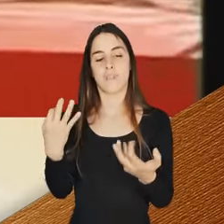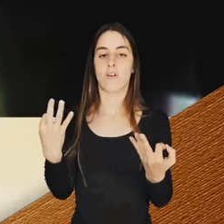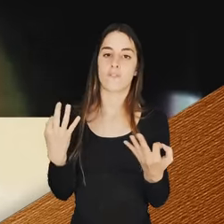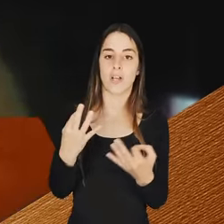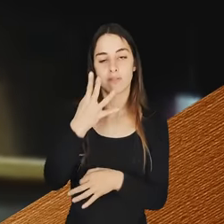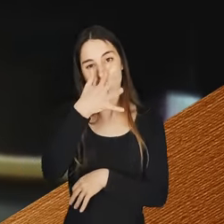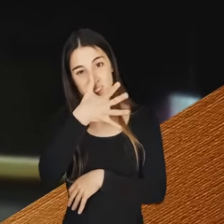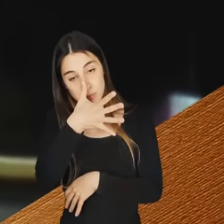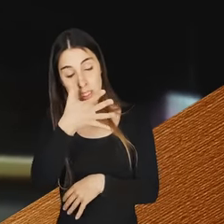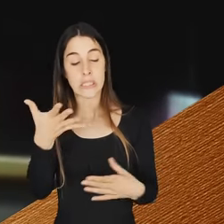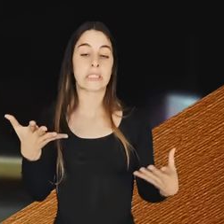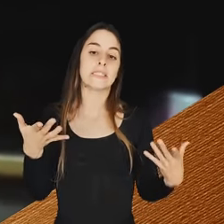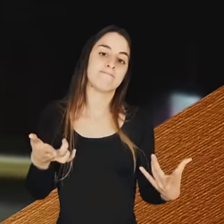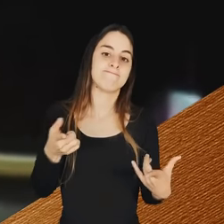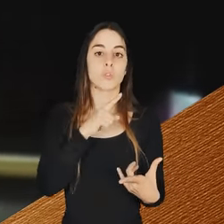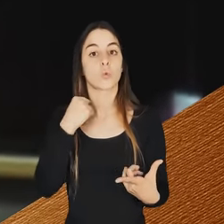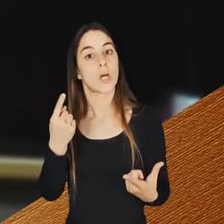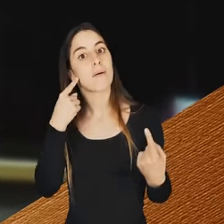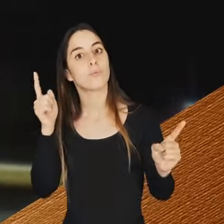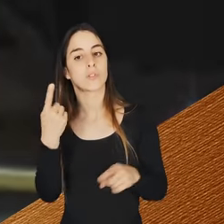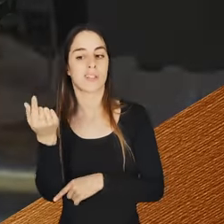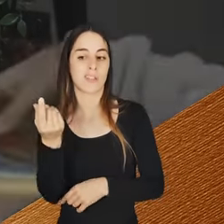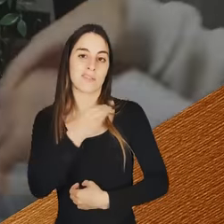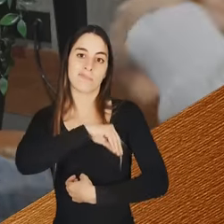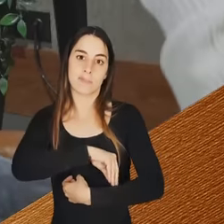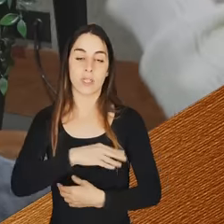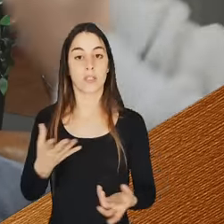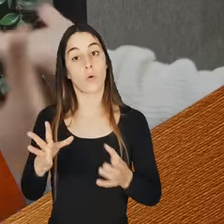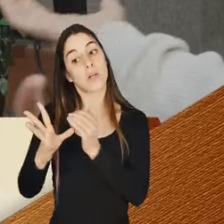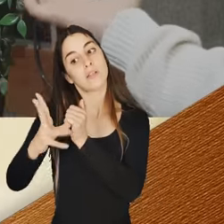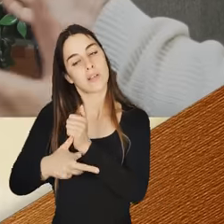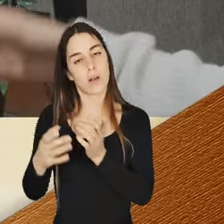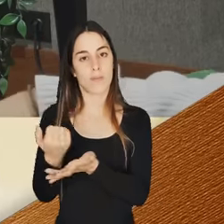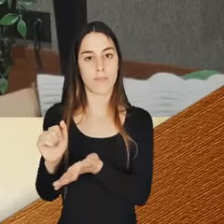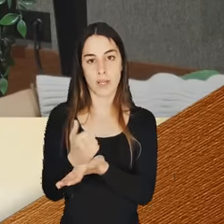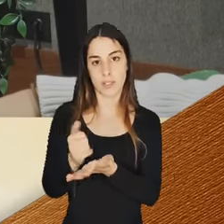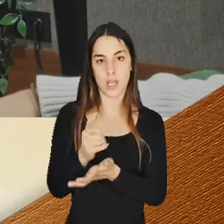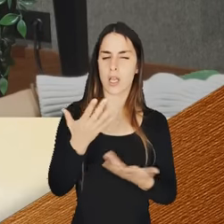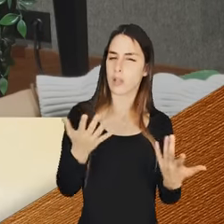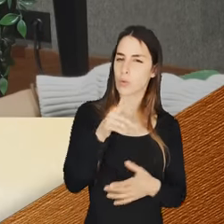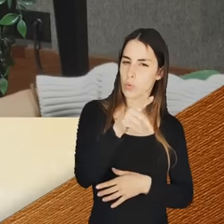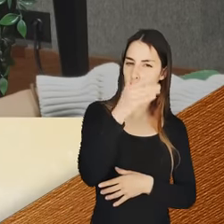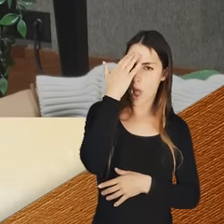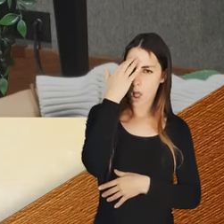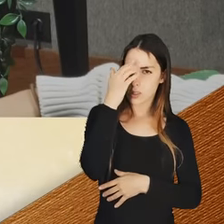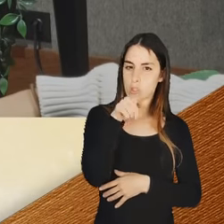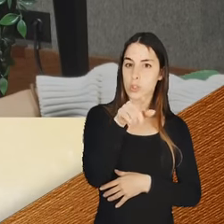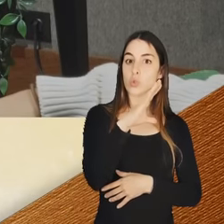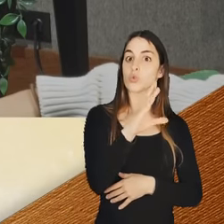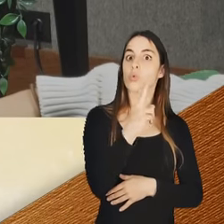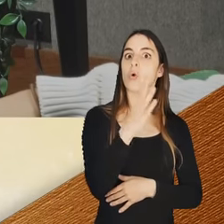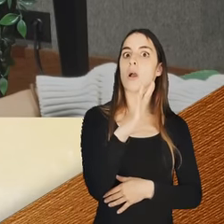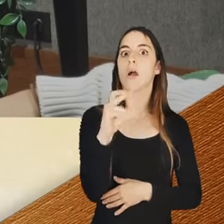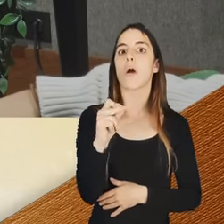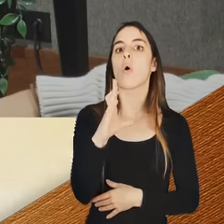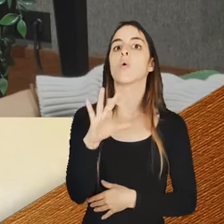coisa, assaltavam as farmácias de Vila Nova de Gaia. Estás a perceber? Ah, então tu achas... Estouravam-se e aí em Então tu achas que foi o Juca Rocha